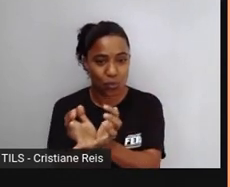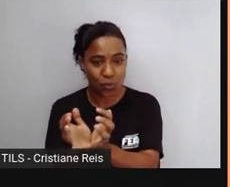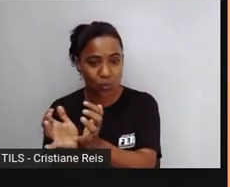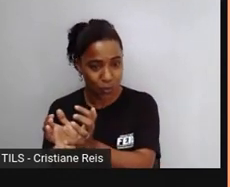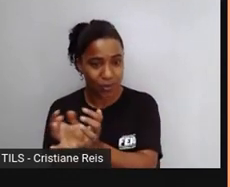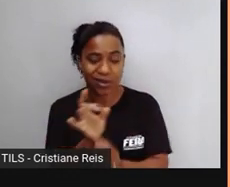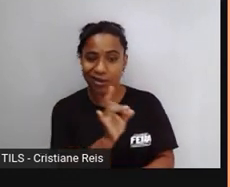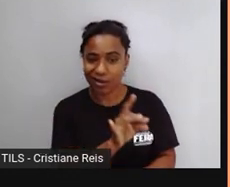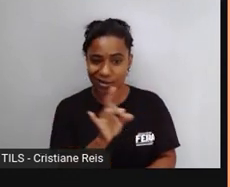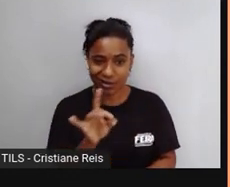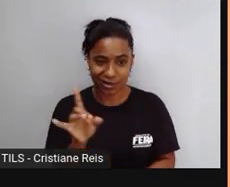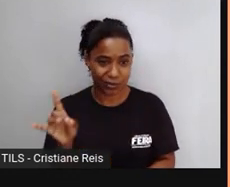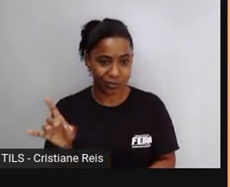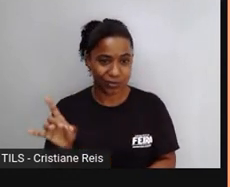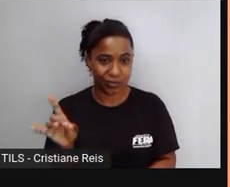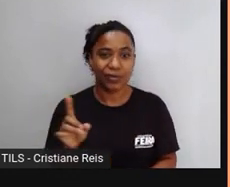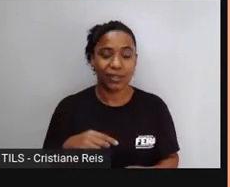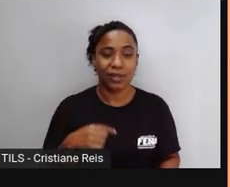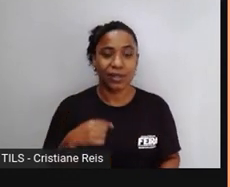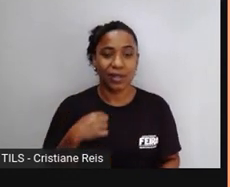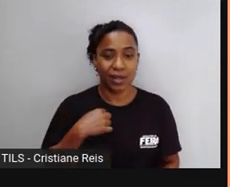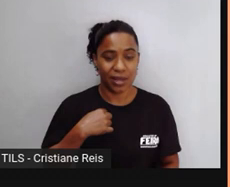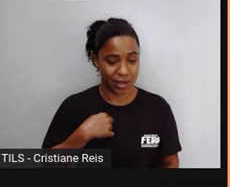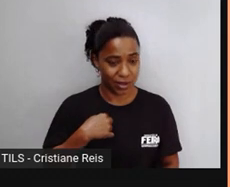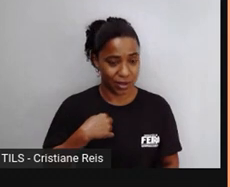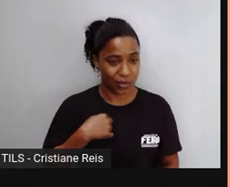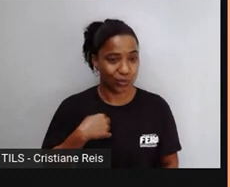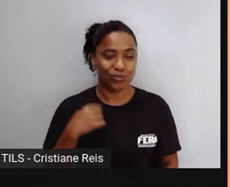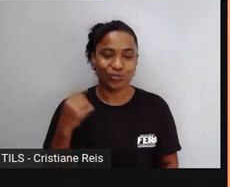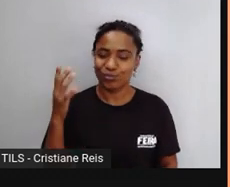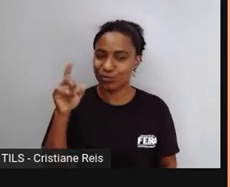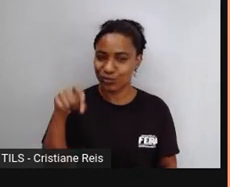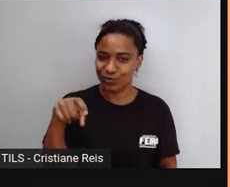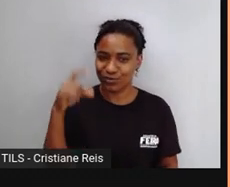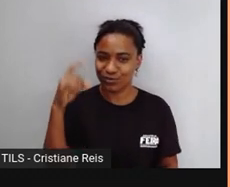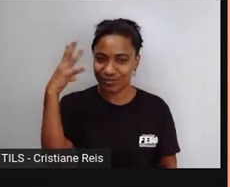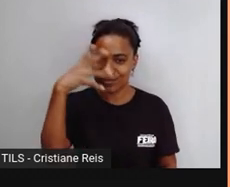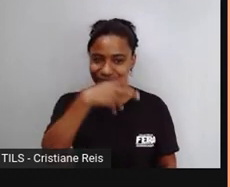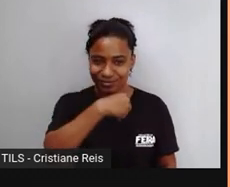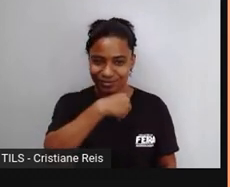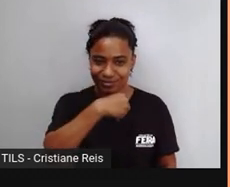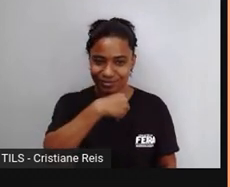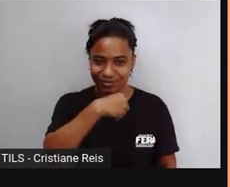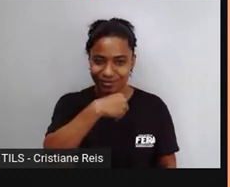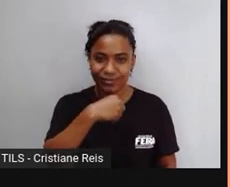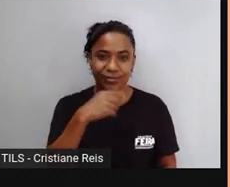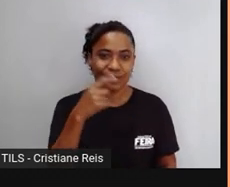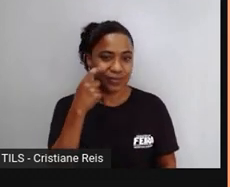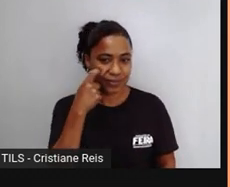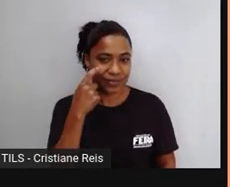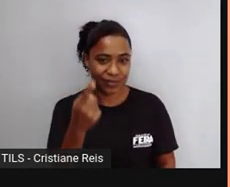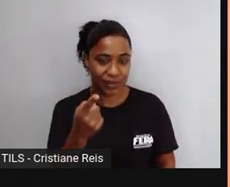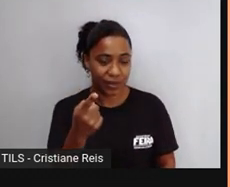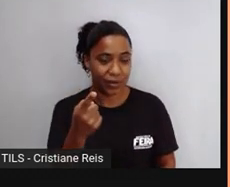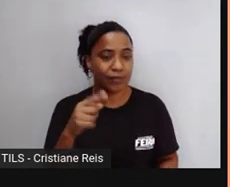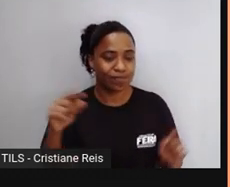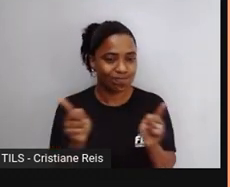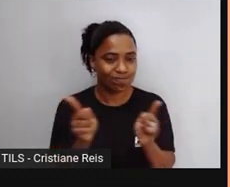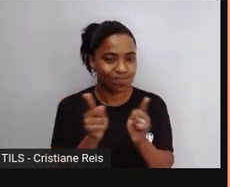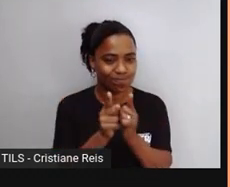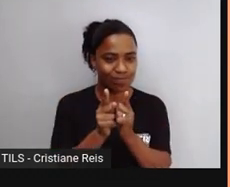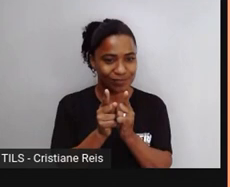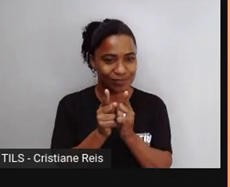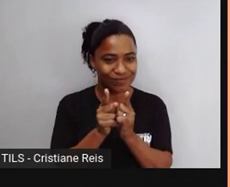am beautiful. Eu sou bonita. Observem que aqui ao lado eu tenho uma contract form, ou seja, a